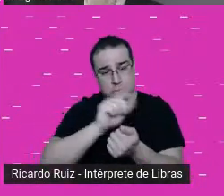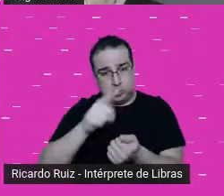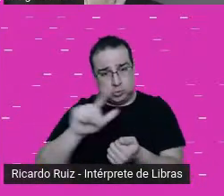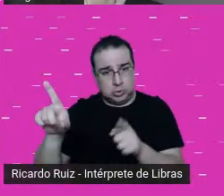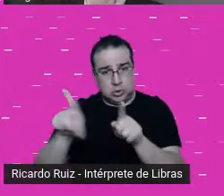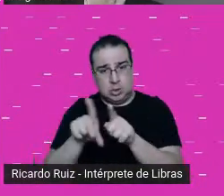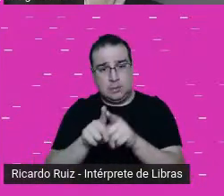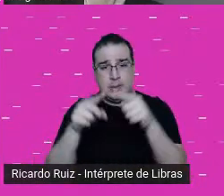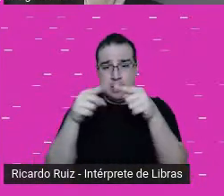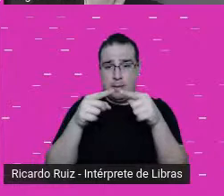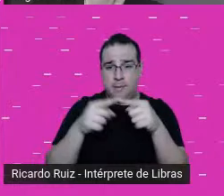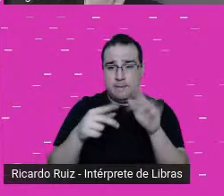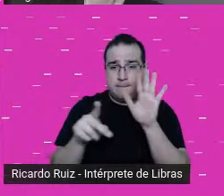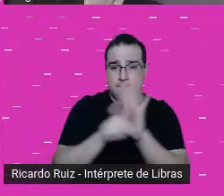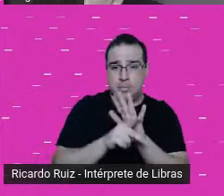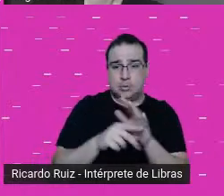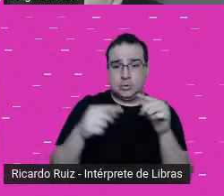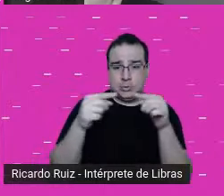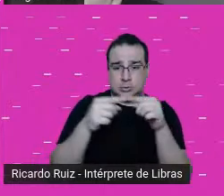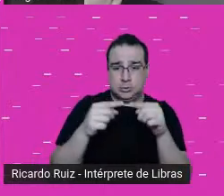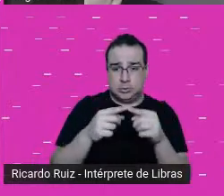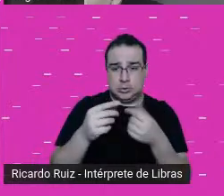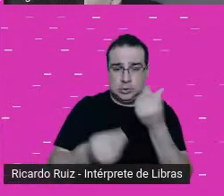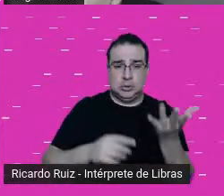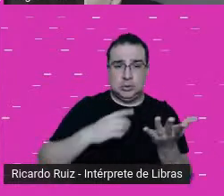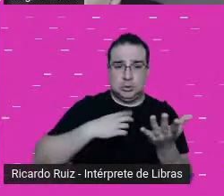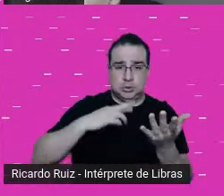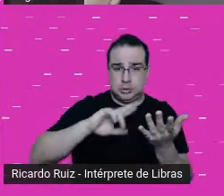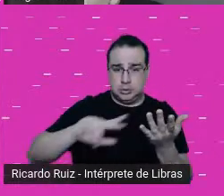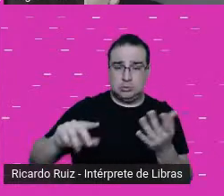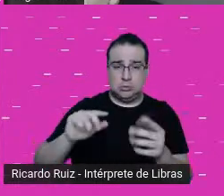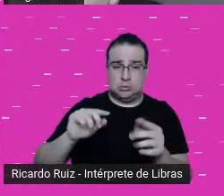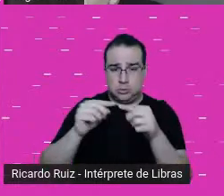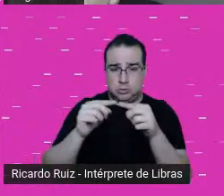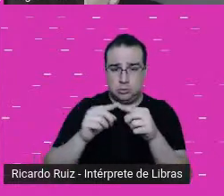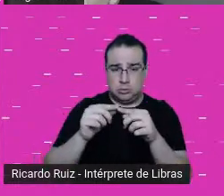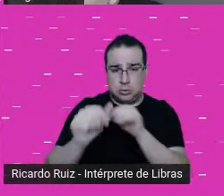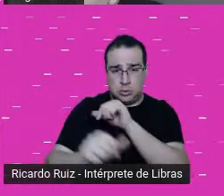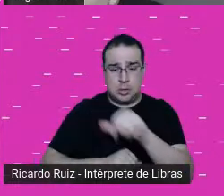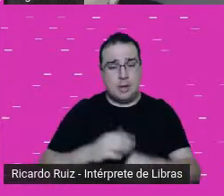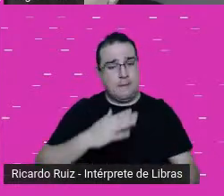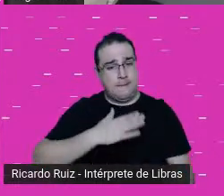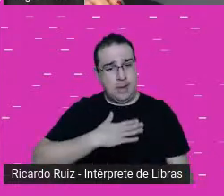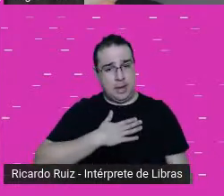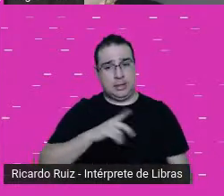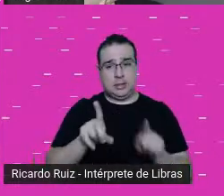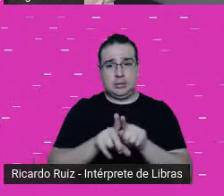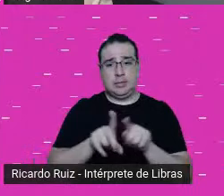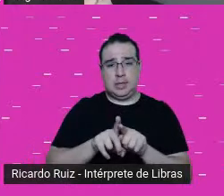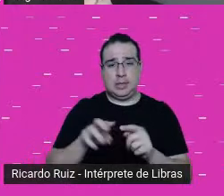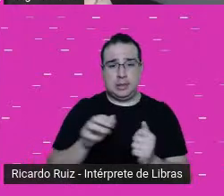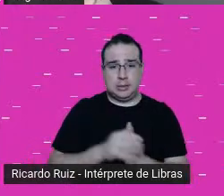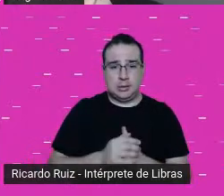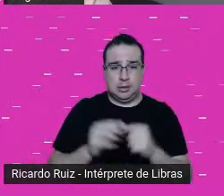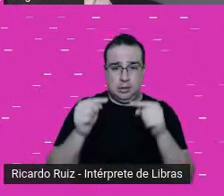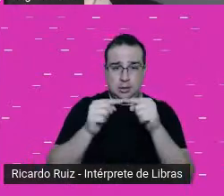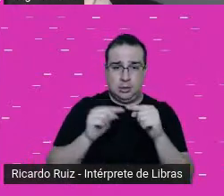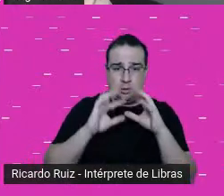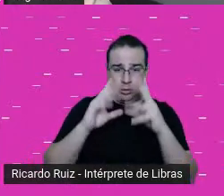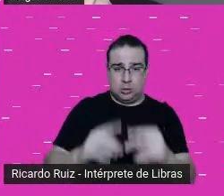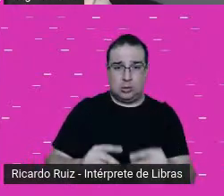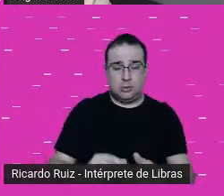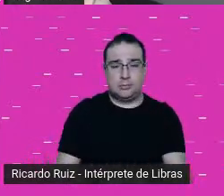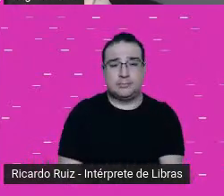do que restou, né? E uma intervenção minha em cima de todos